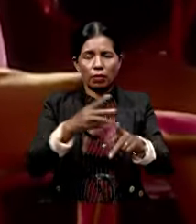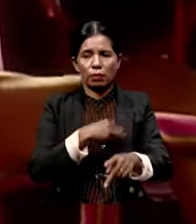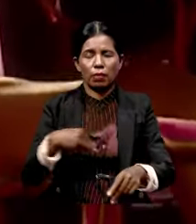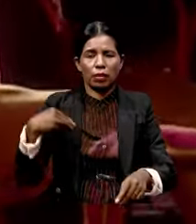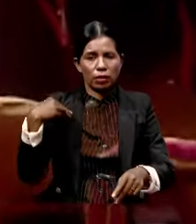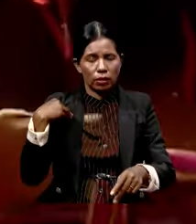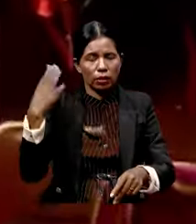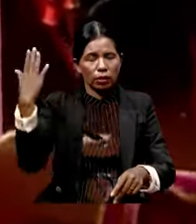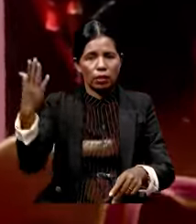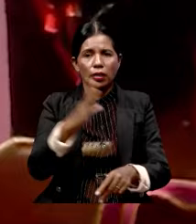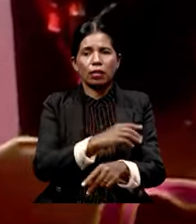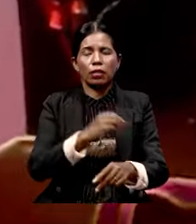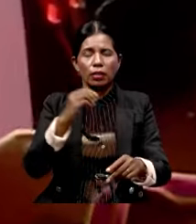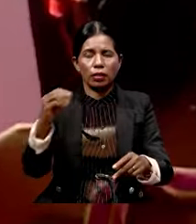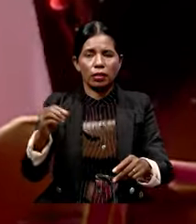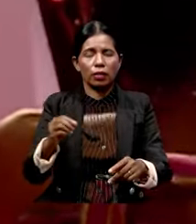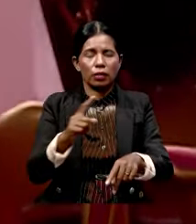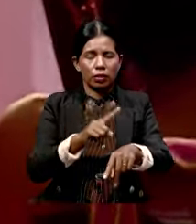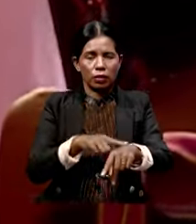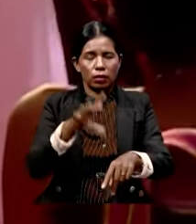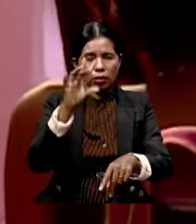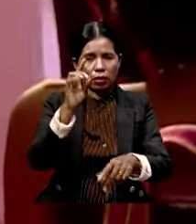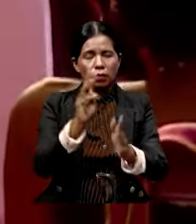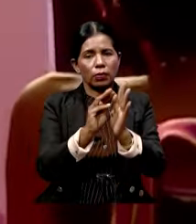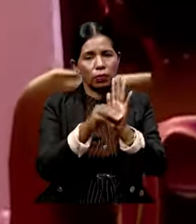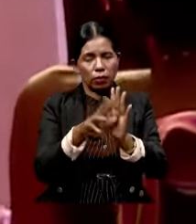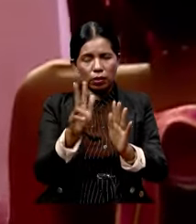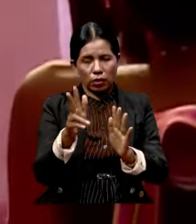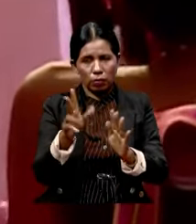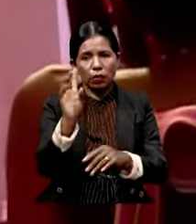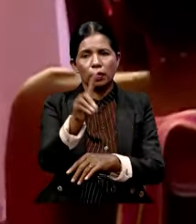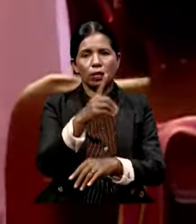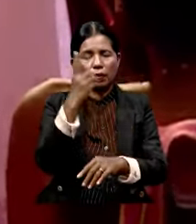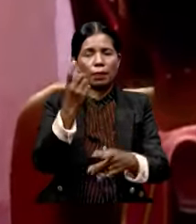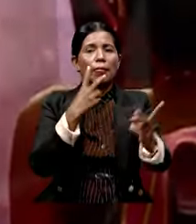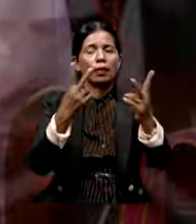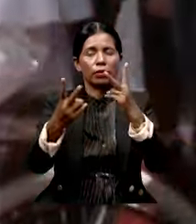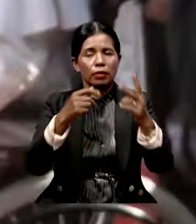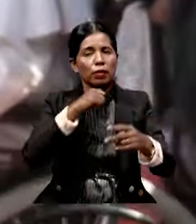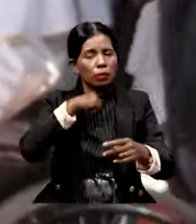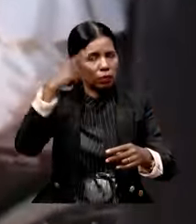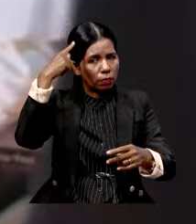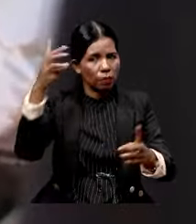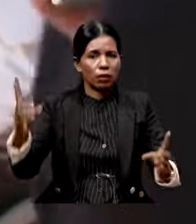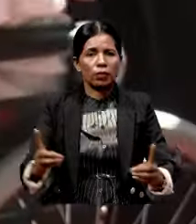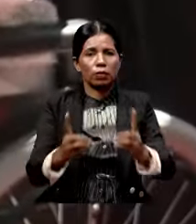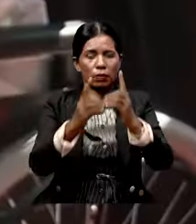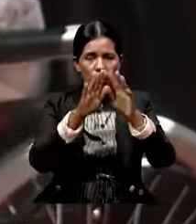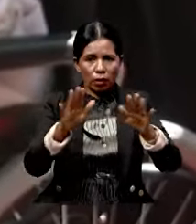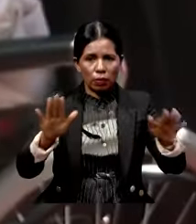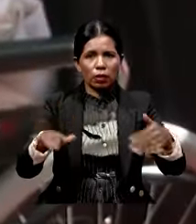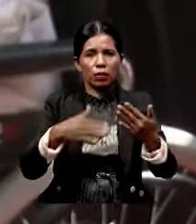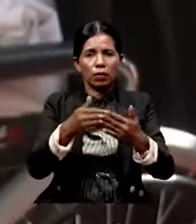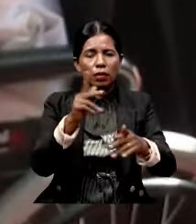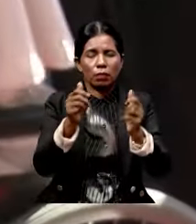e a praia dos Coqueiros e a Tukualu e o minuto tolunulu da der. E a visita ne, Papa Soromalo rolabarek sira o condição